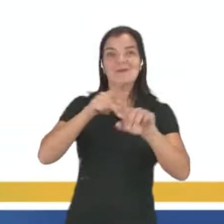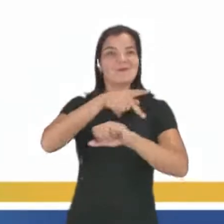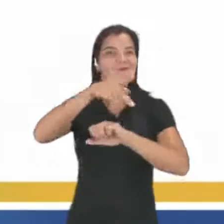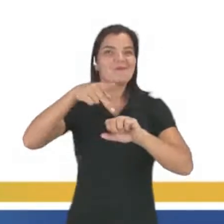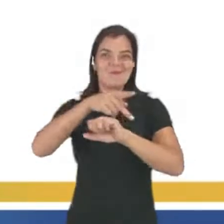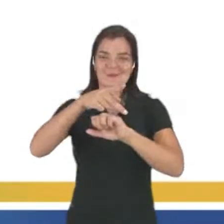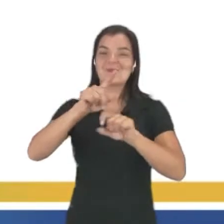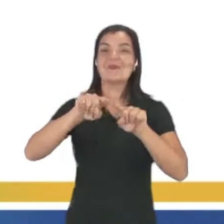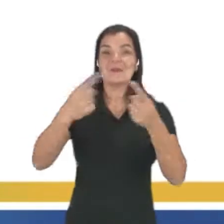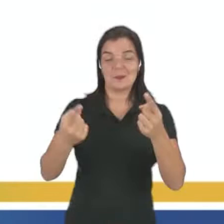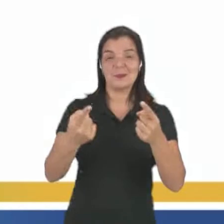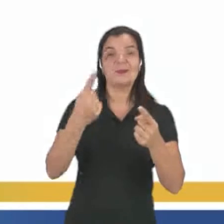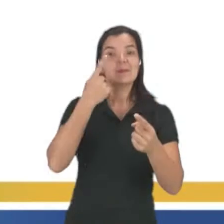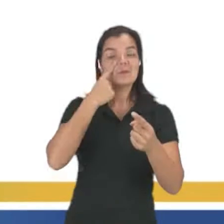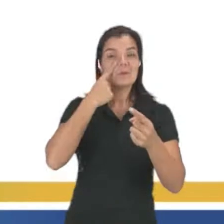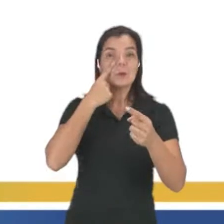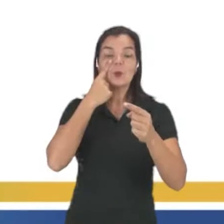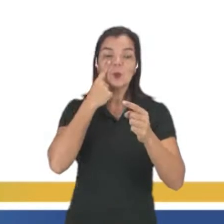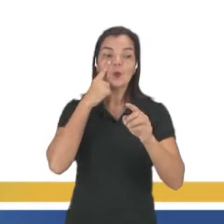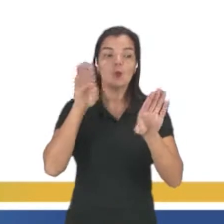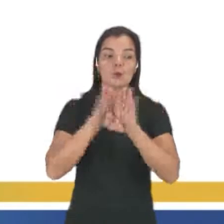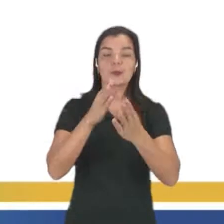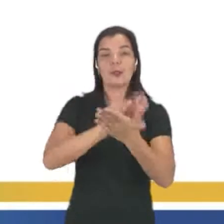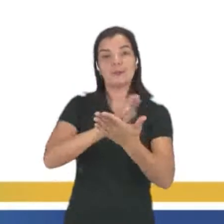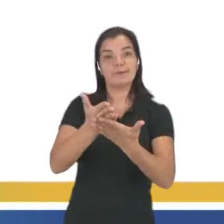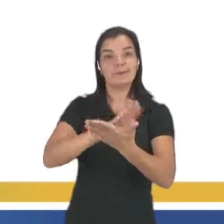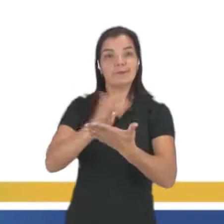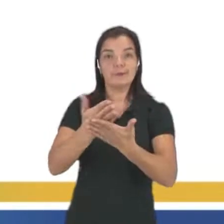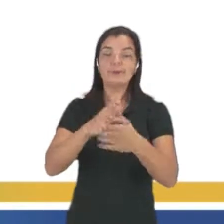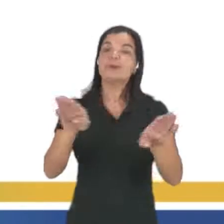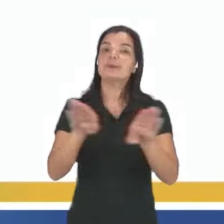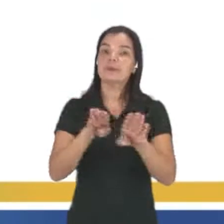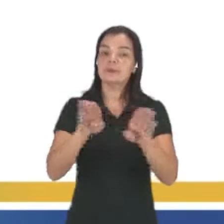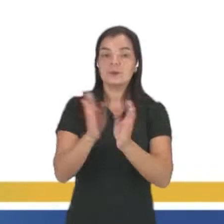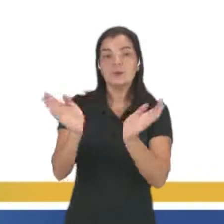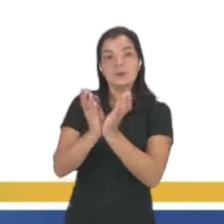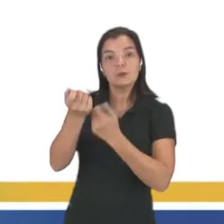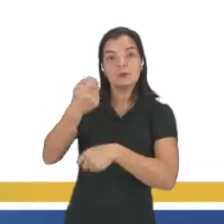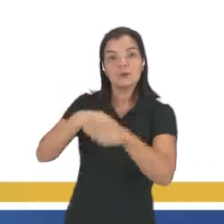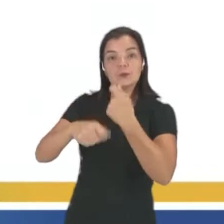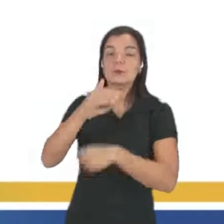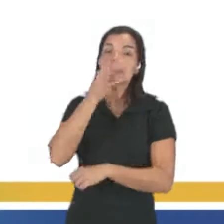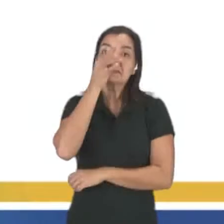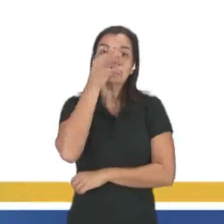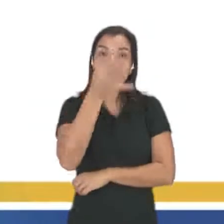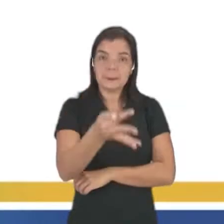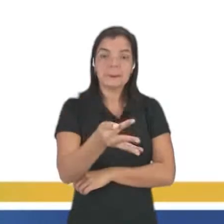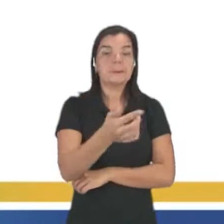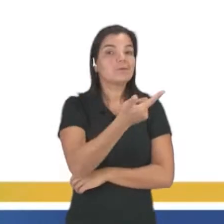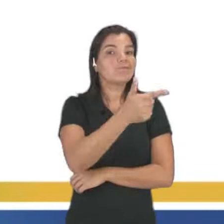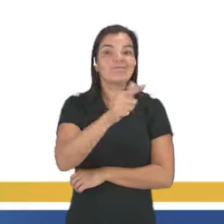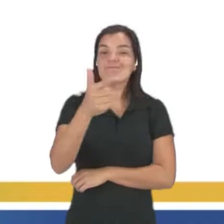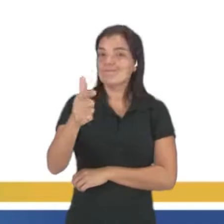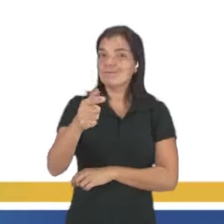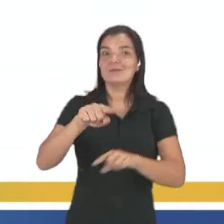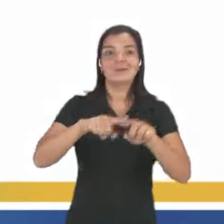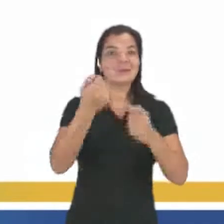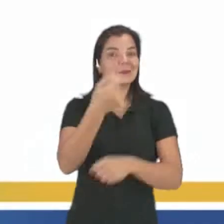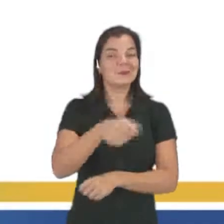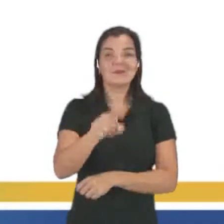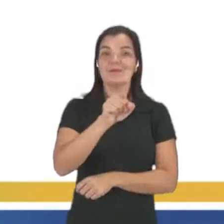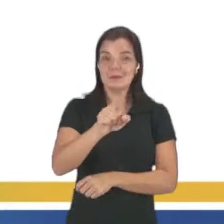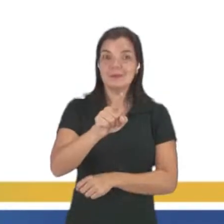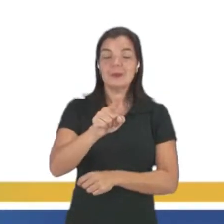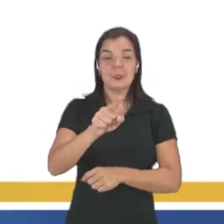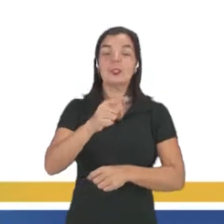outra, quando se trata de fronteira. A intenção da formação dos blocos é que futuramente não haja mais necessidade de ter